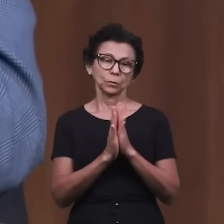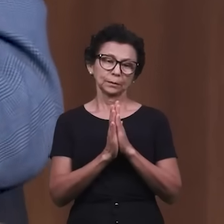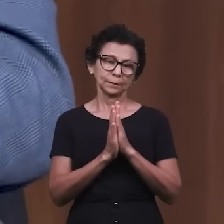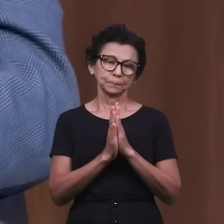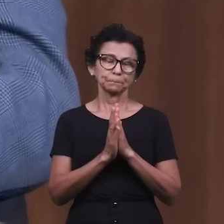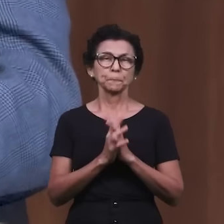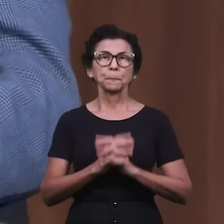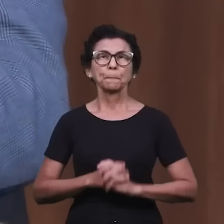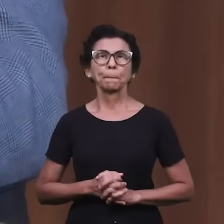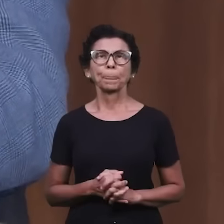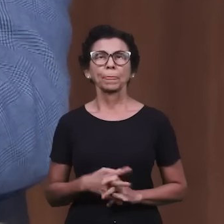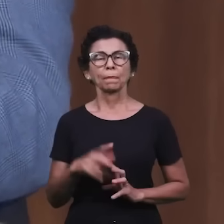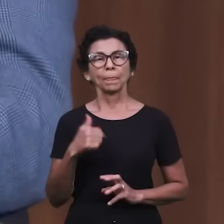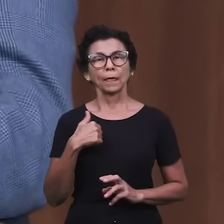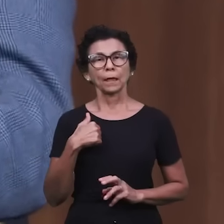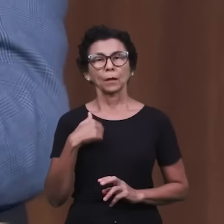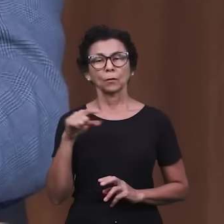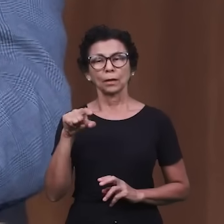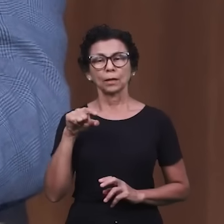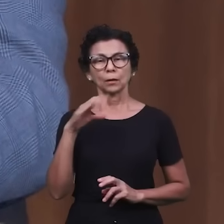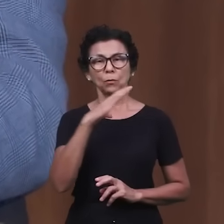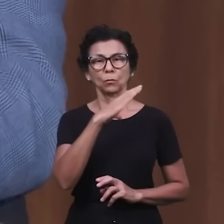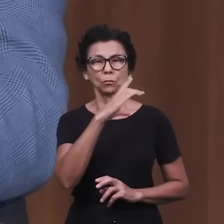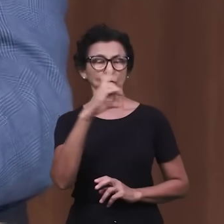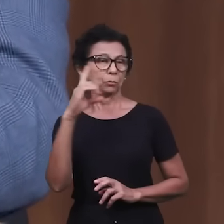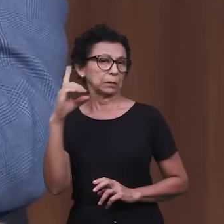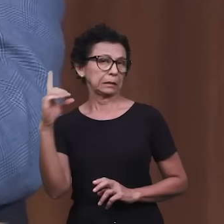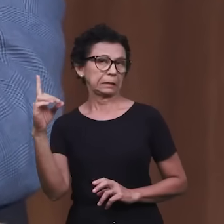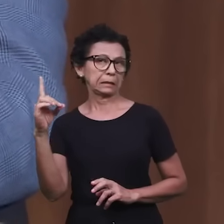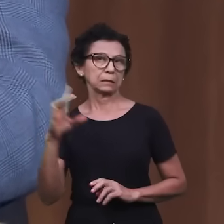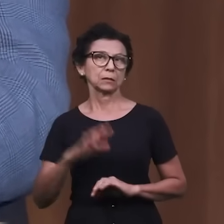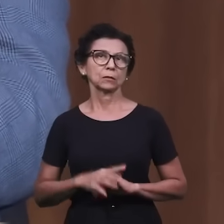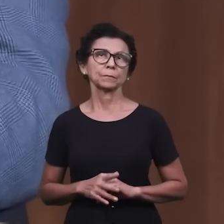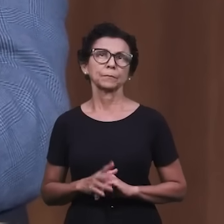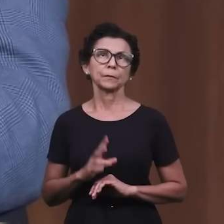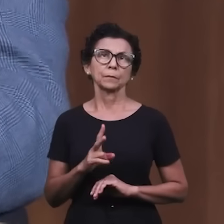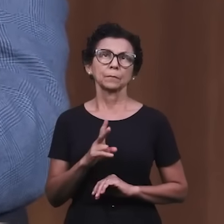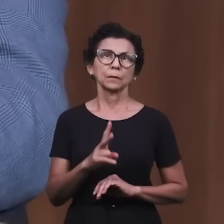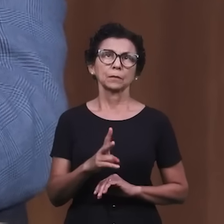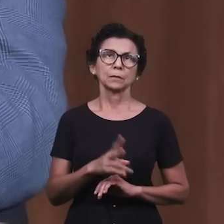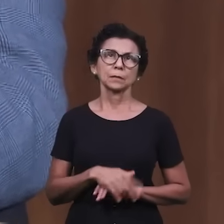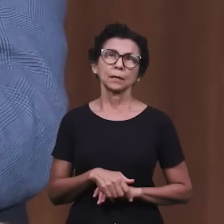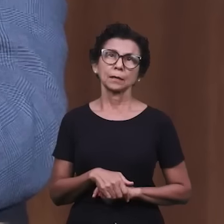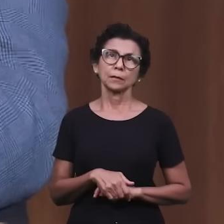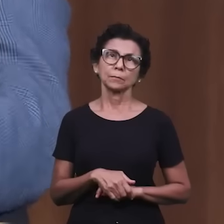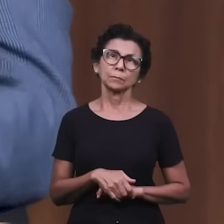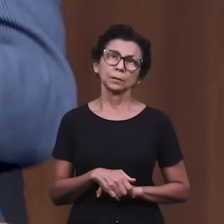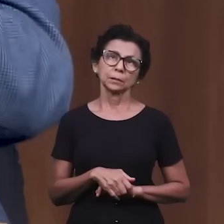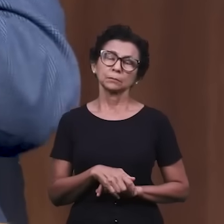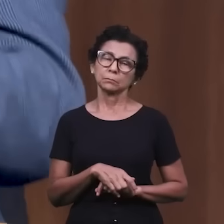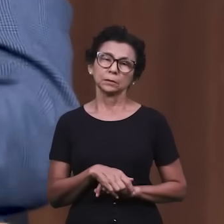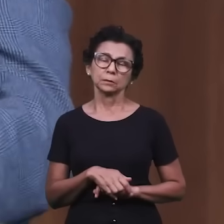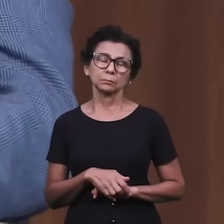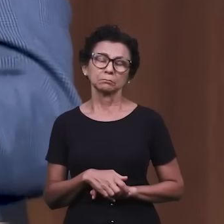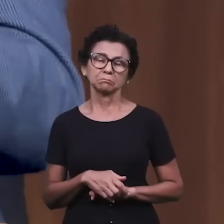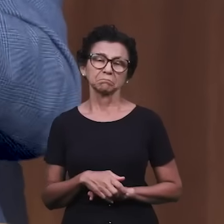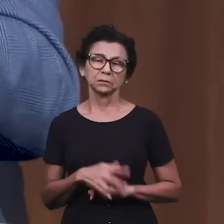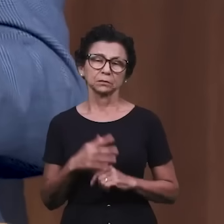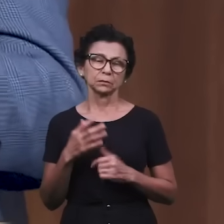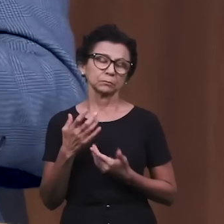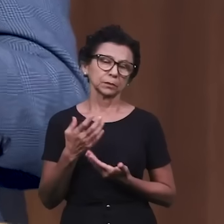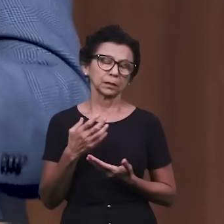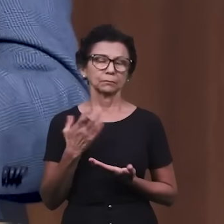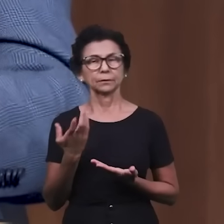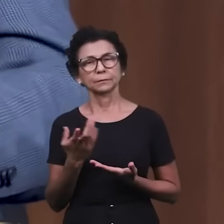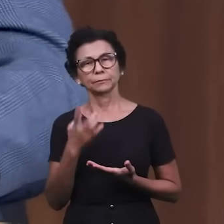era coordenador, mas eu sempre tive cuidado para não passar por cima de ninguém. Sentei lá e tal, o